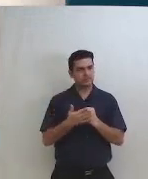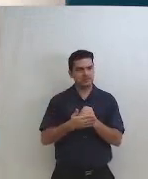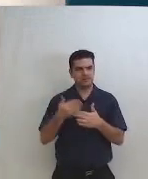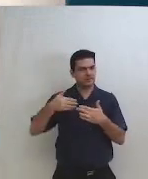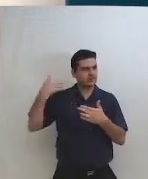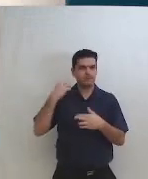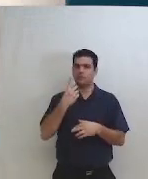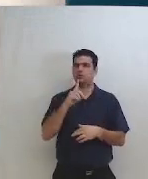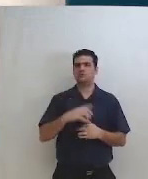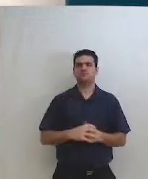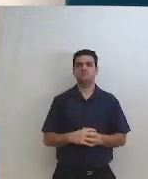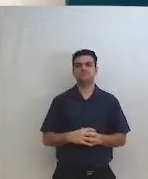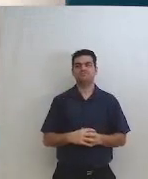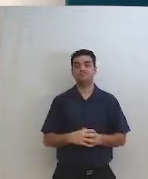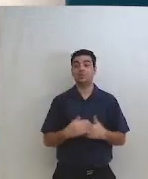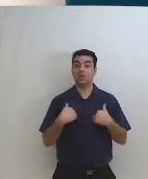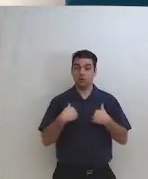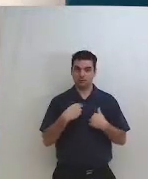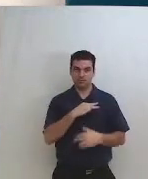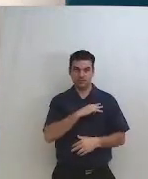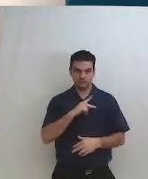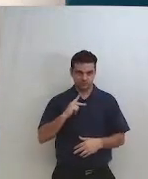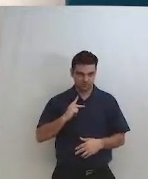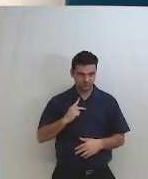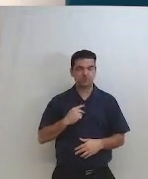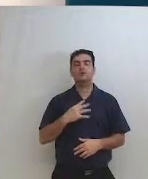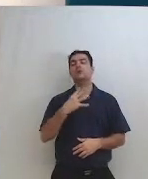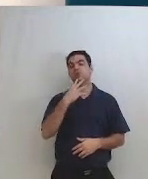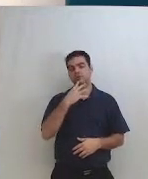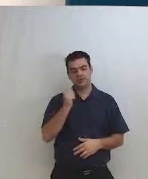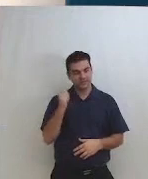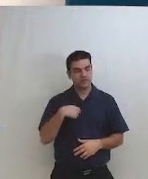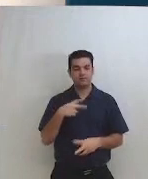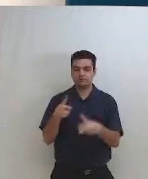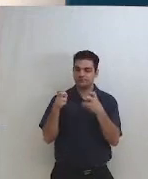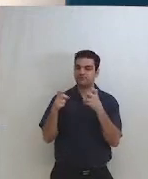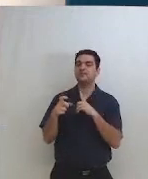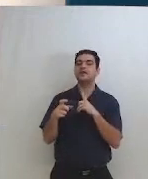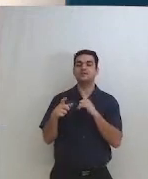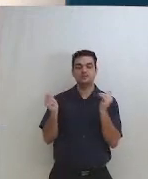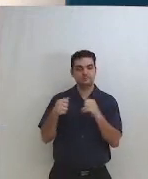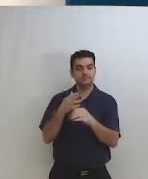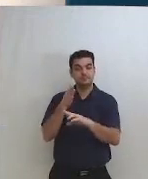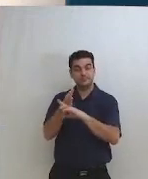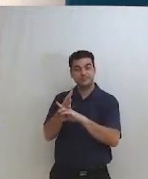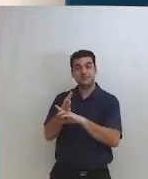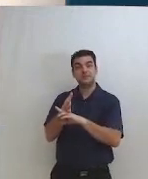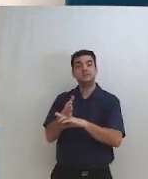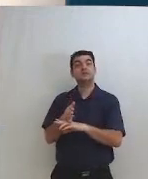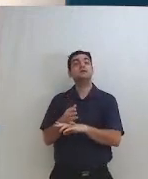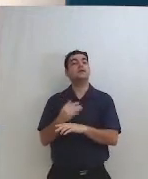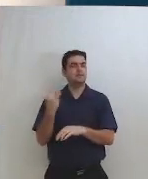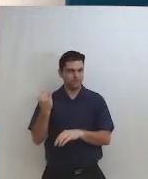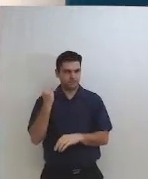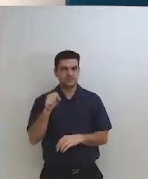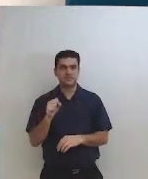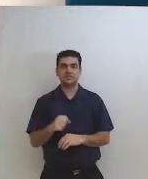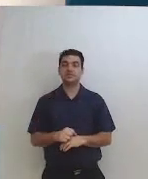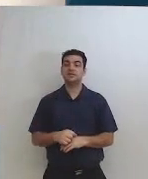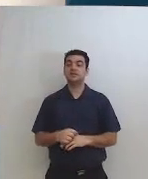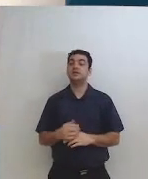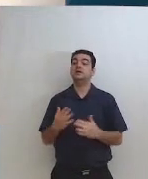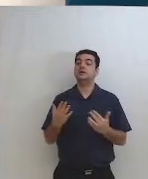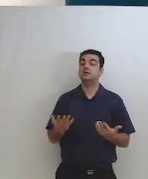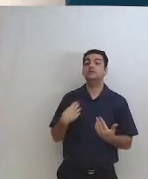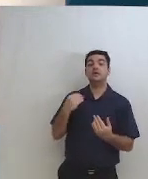o Ministério Público entende reconhecida a situação deflagrante, continuidade, e aí é a possibilidade da busca